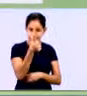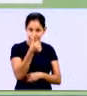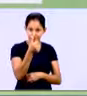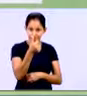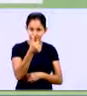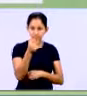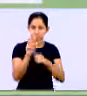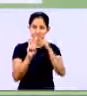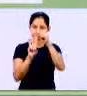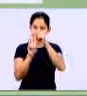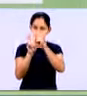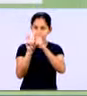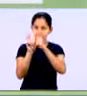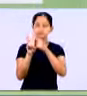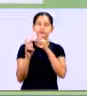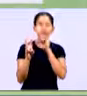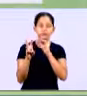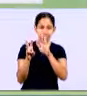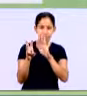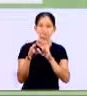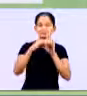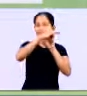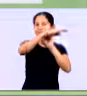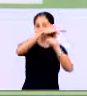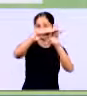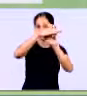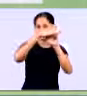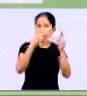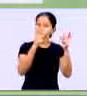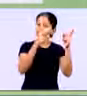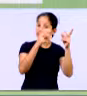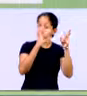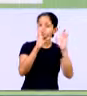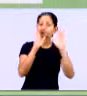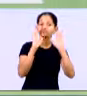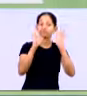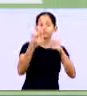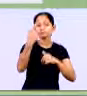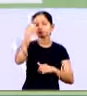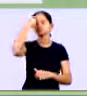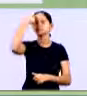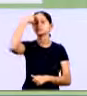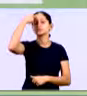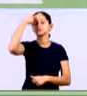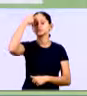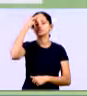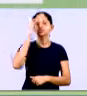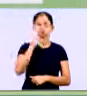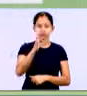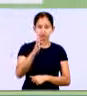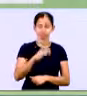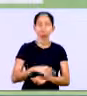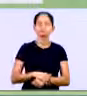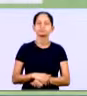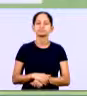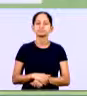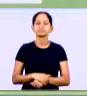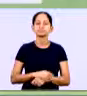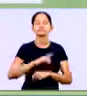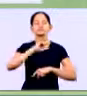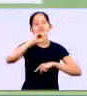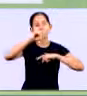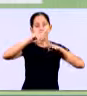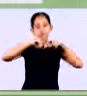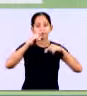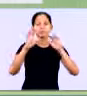primeiro trimestre, vamos colocar assim, você tem as vendas orçadas, que foi aquilo que você imaginou de vendas, tá certo? E você tem também o